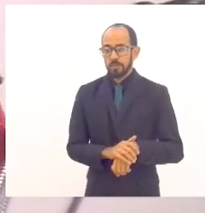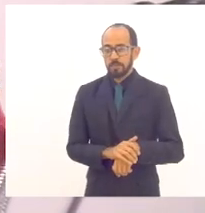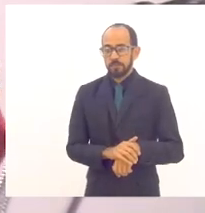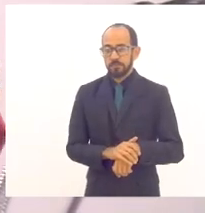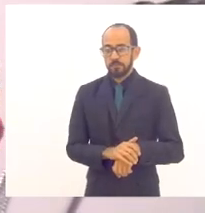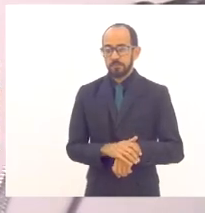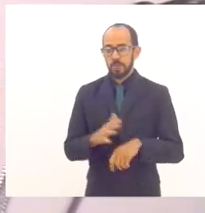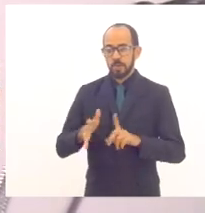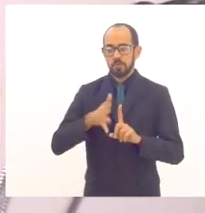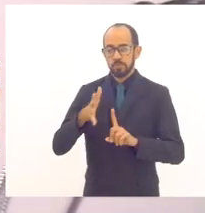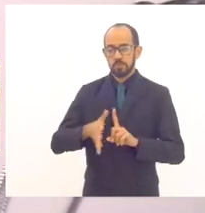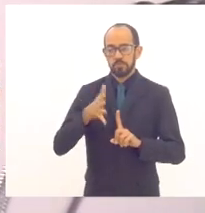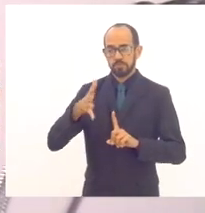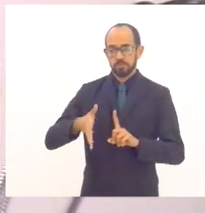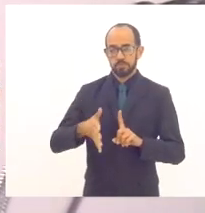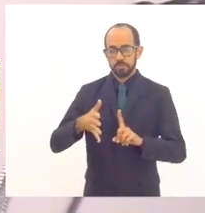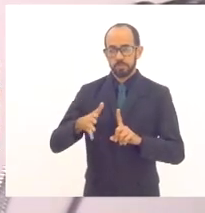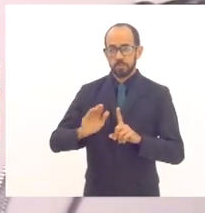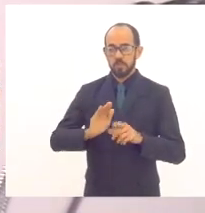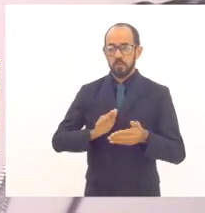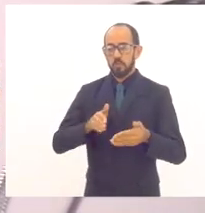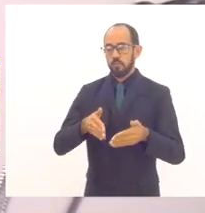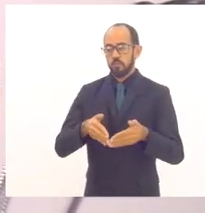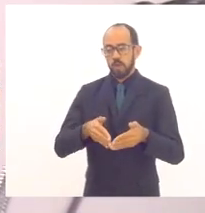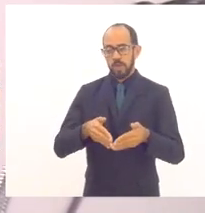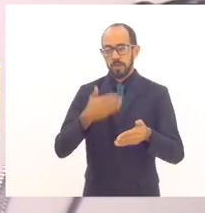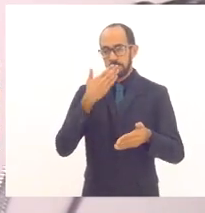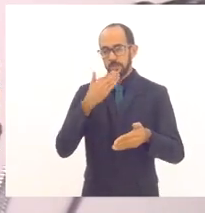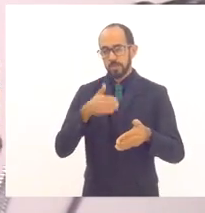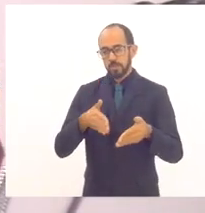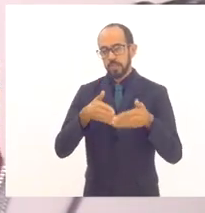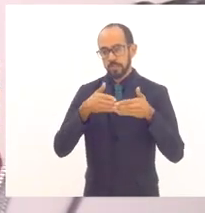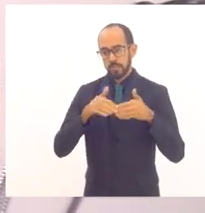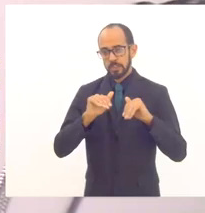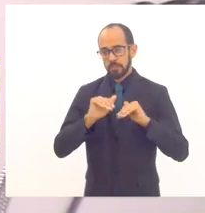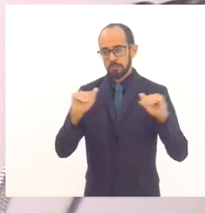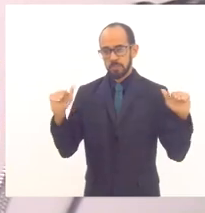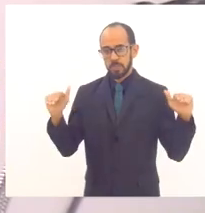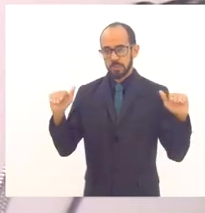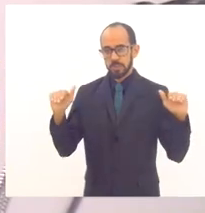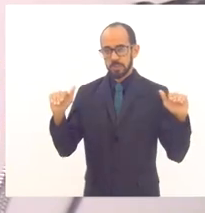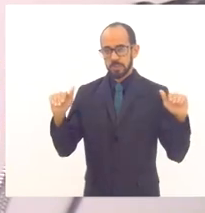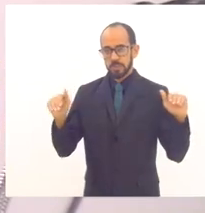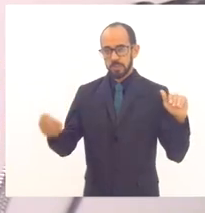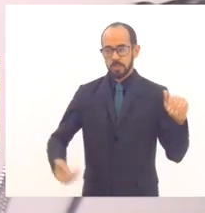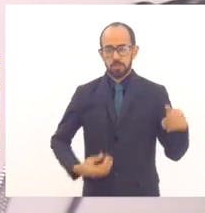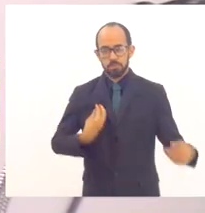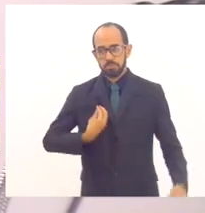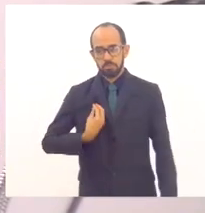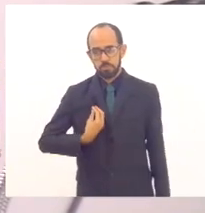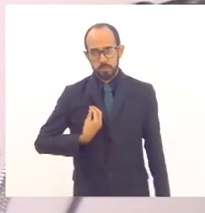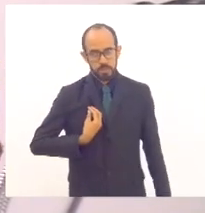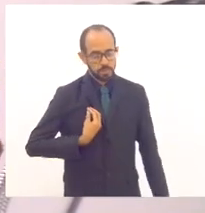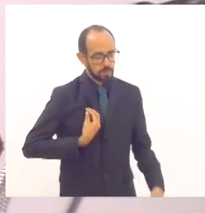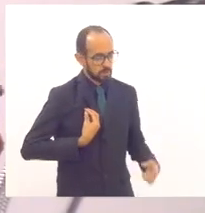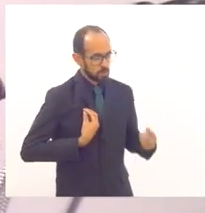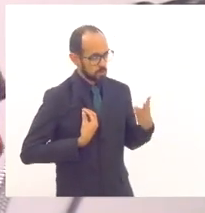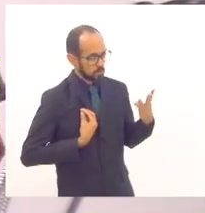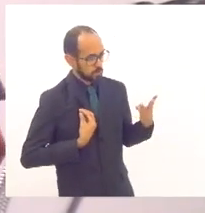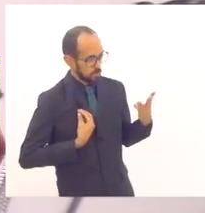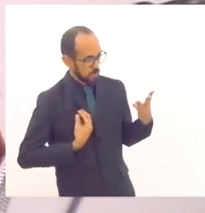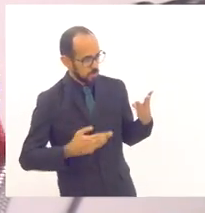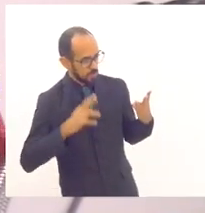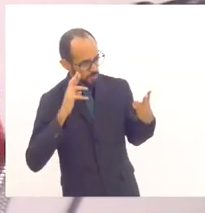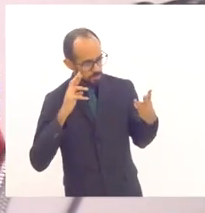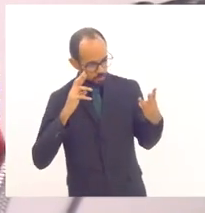uso da palavra, pedir licença à mesa, na presença do ilustríssimo e excelentíssimo senhor deputado